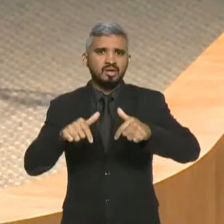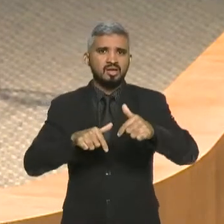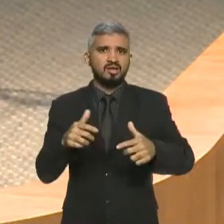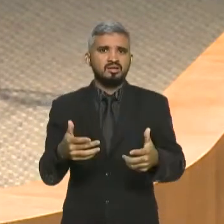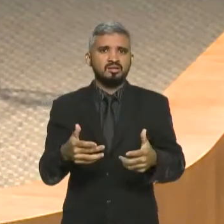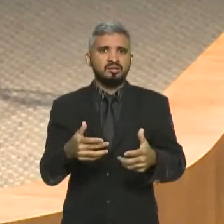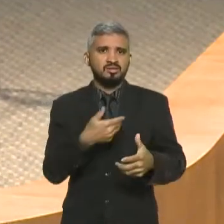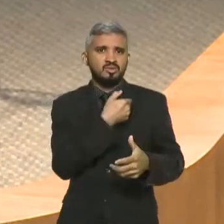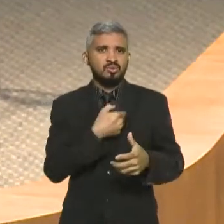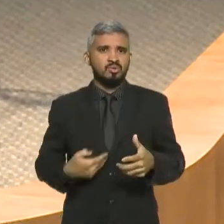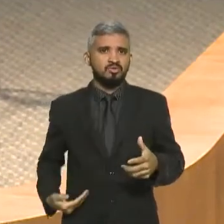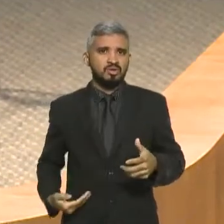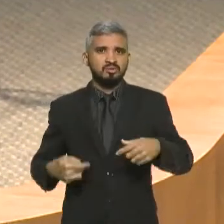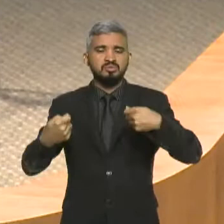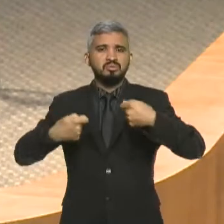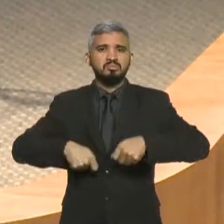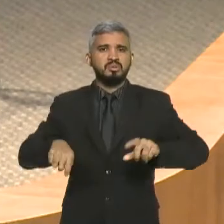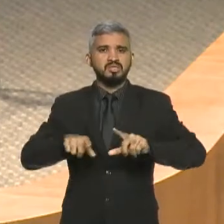vaga, não precisa de seletivo.